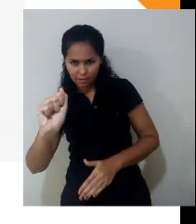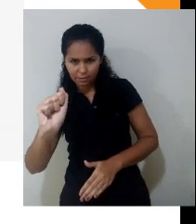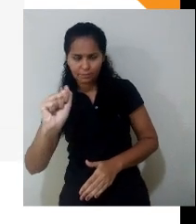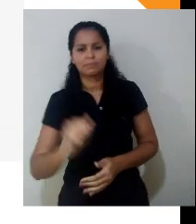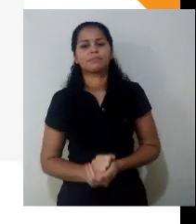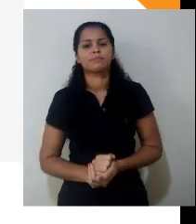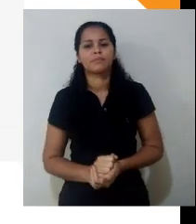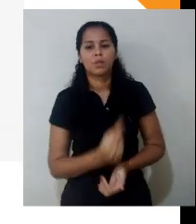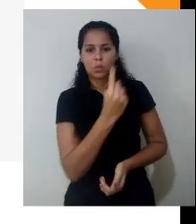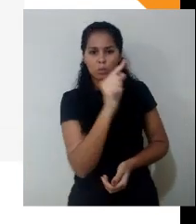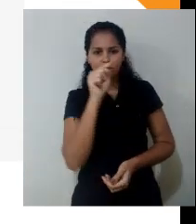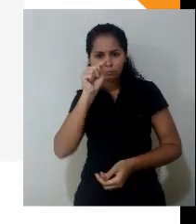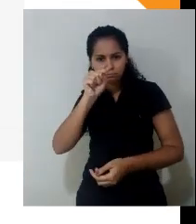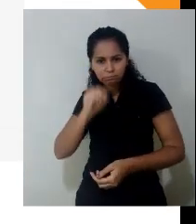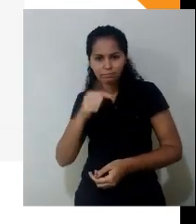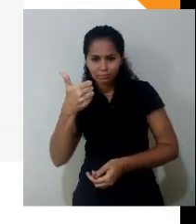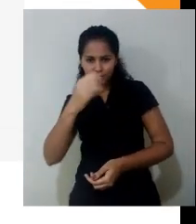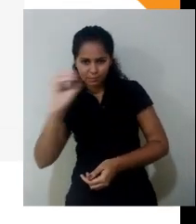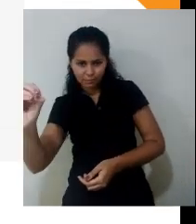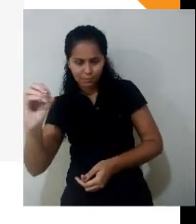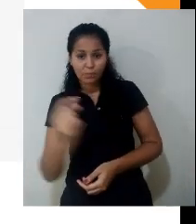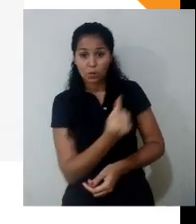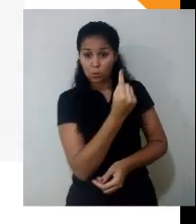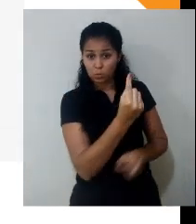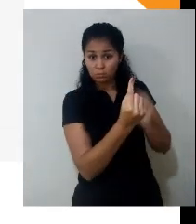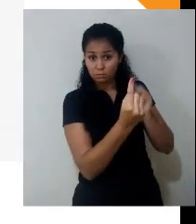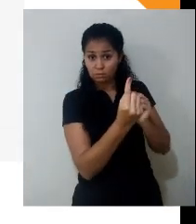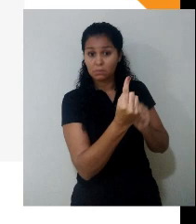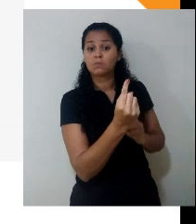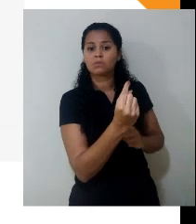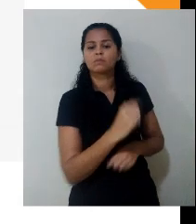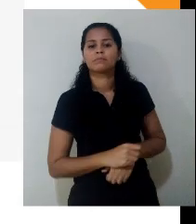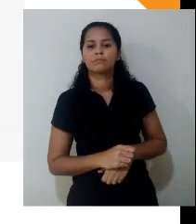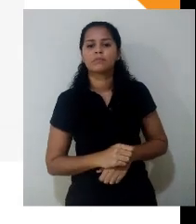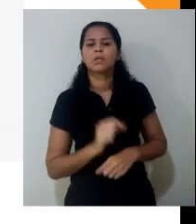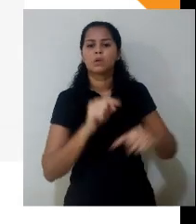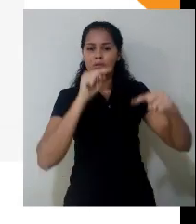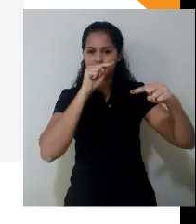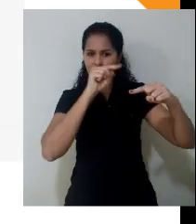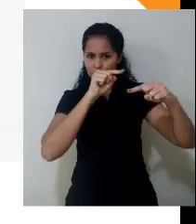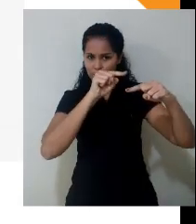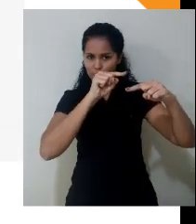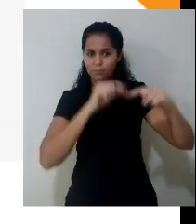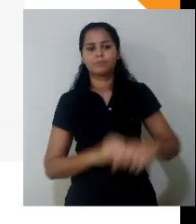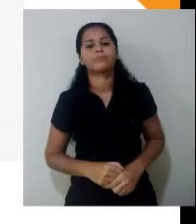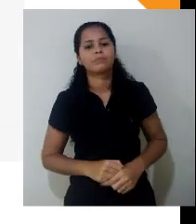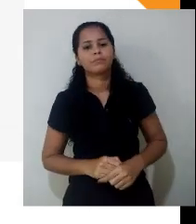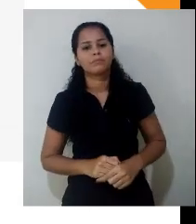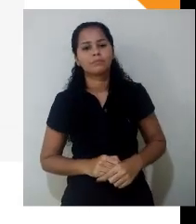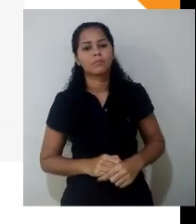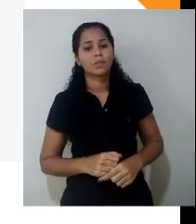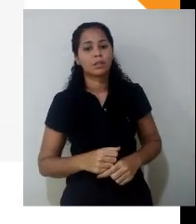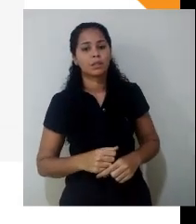é 1 para 100. Esse 1, que é o primeiro número, a gente chama ele de numerador da escala. E